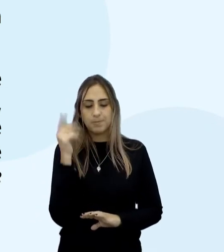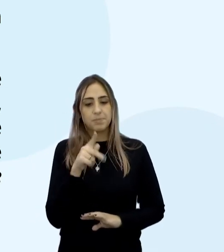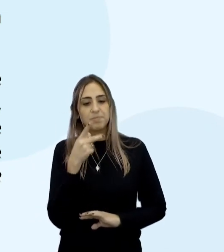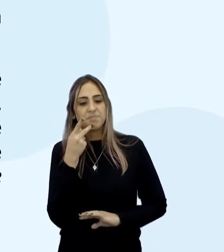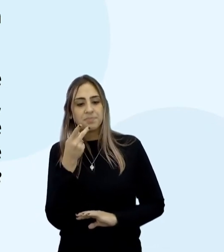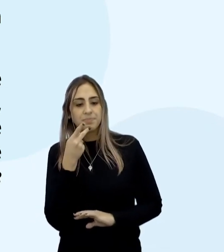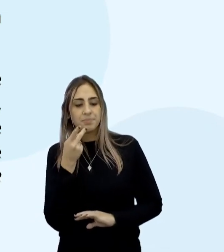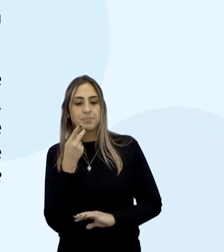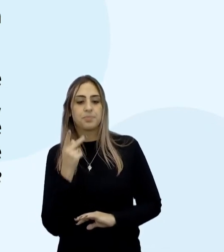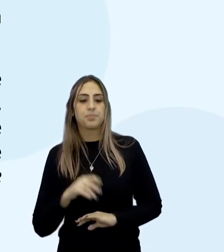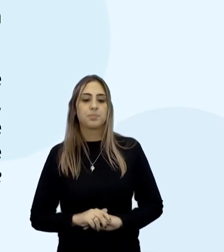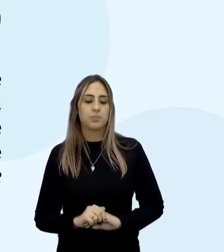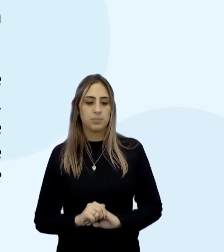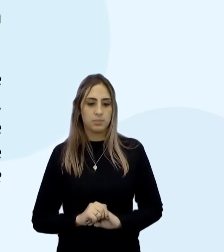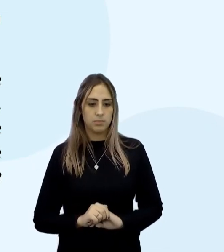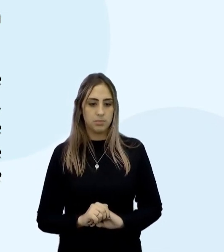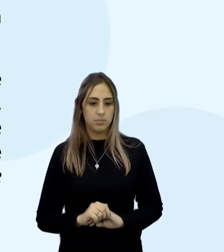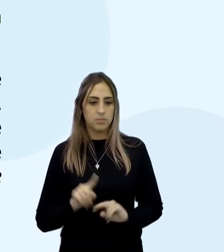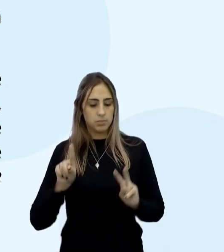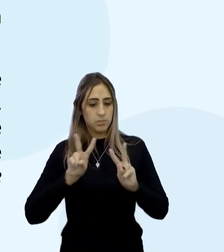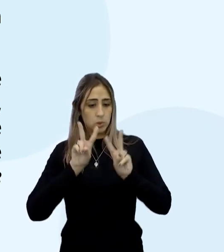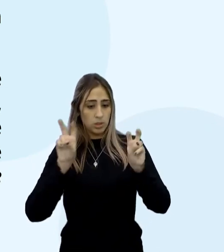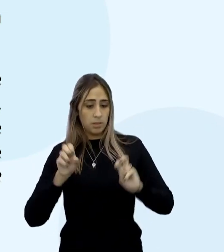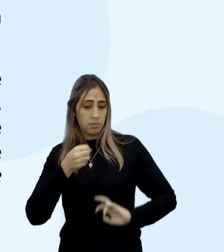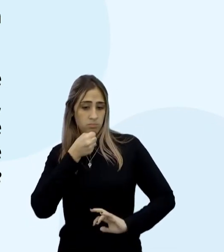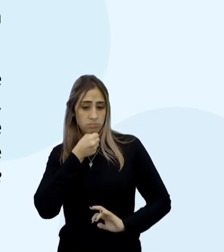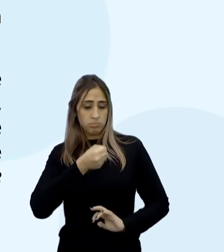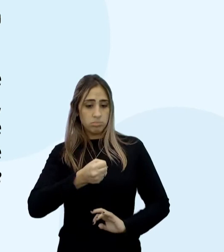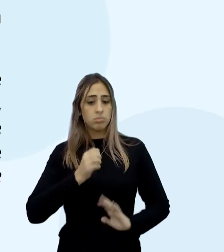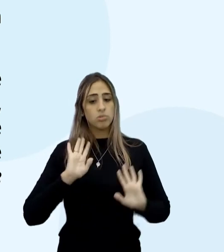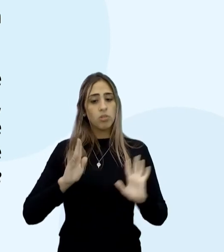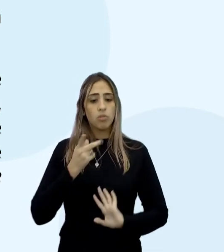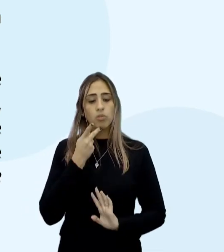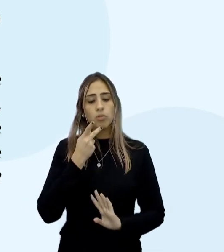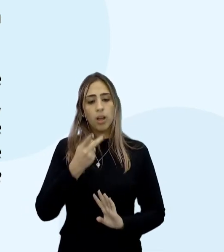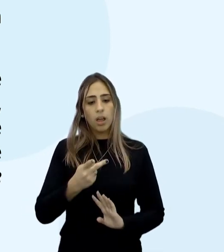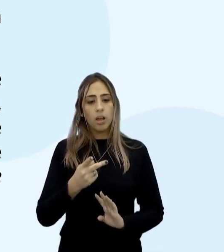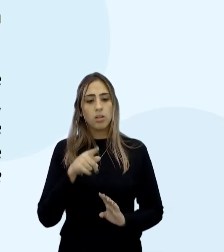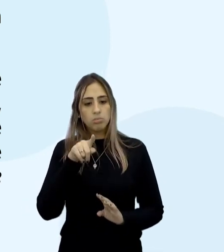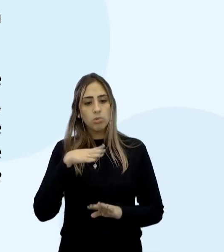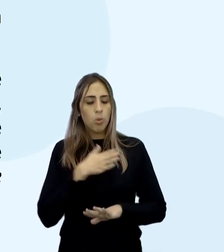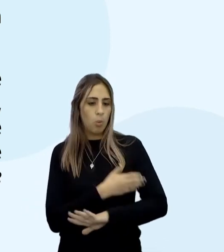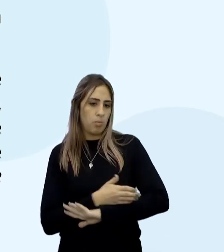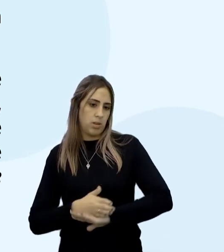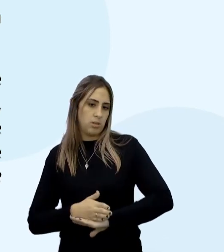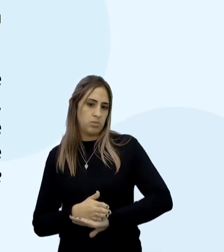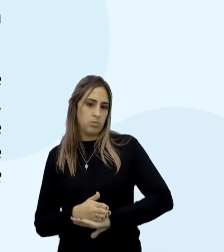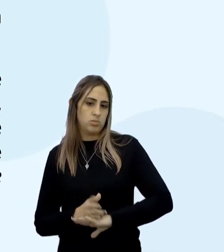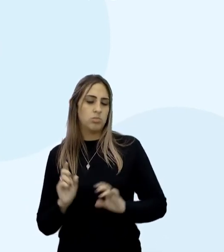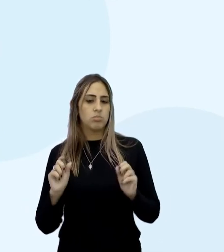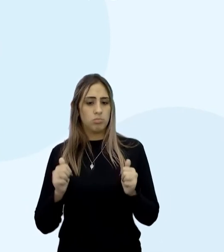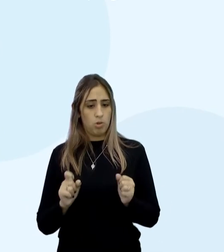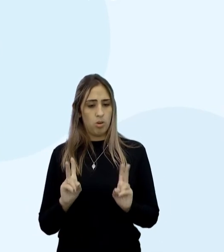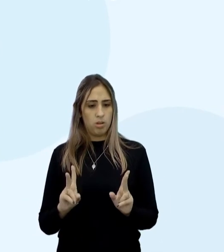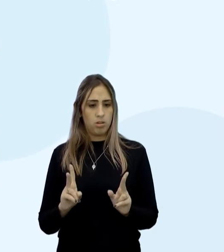reforça o tema da entrevista, que já foi dito lá na introdução, tá